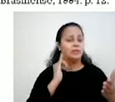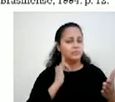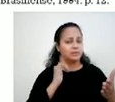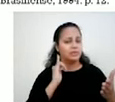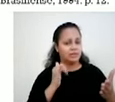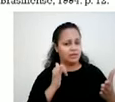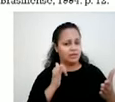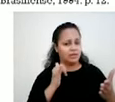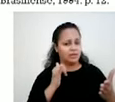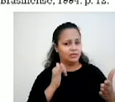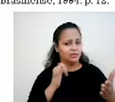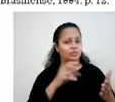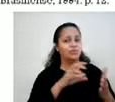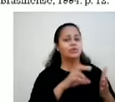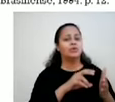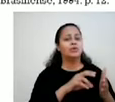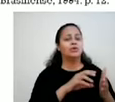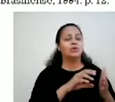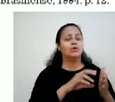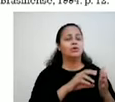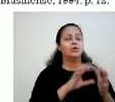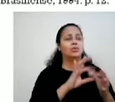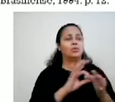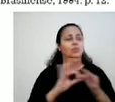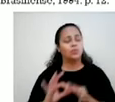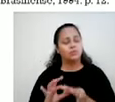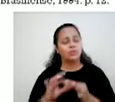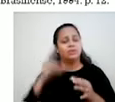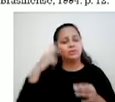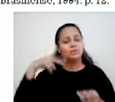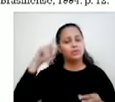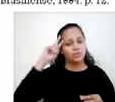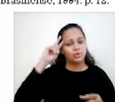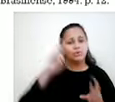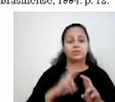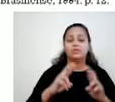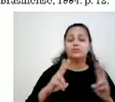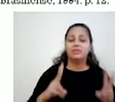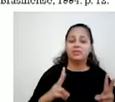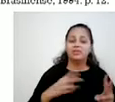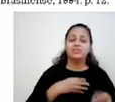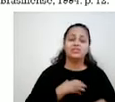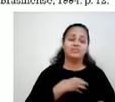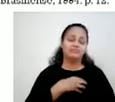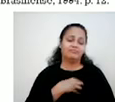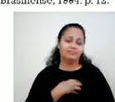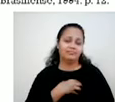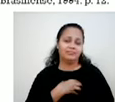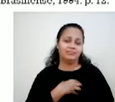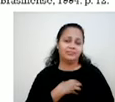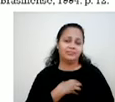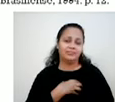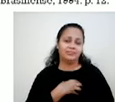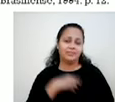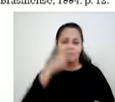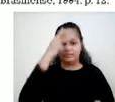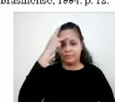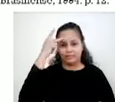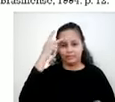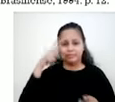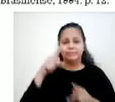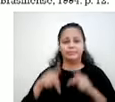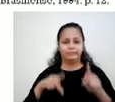sobre esse contexto histórico, certo? Sobre essas diferentes formas que ela foi sentida pelos